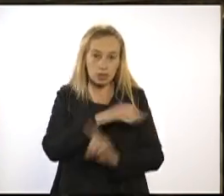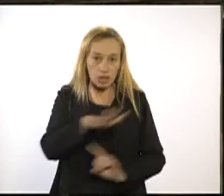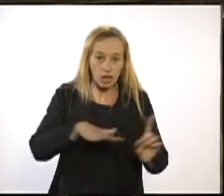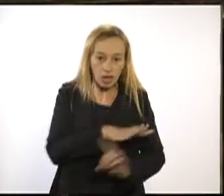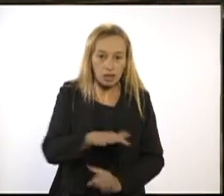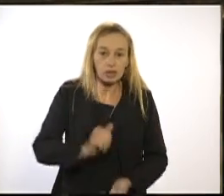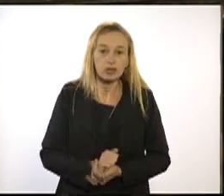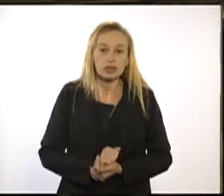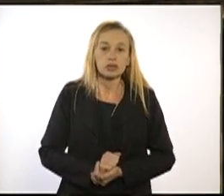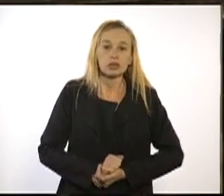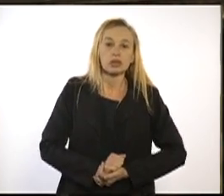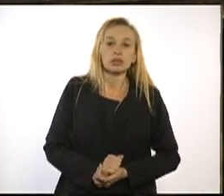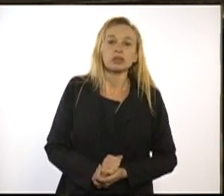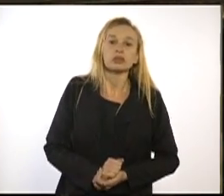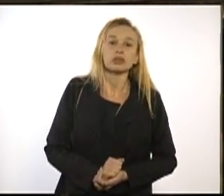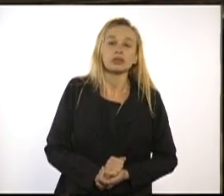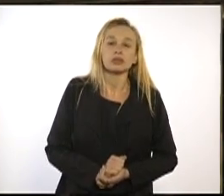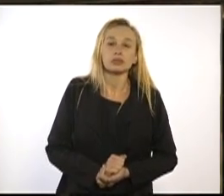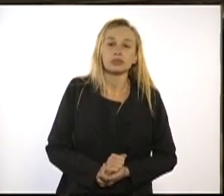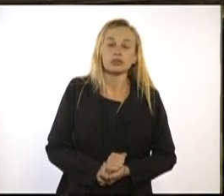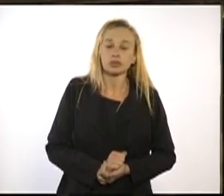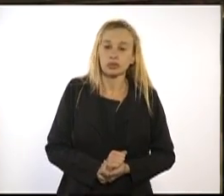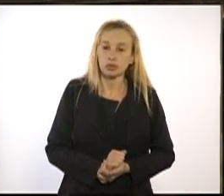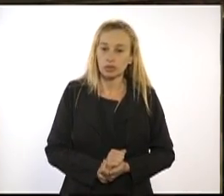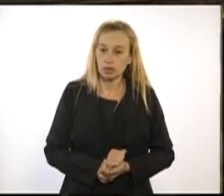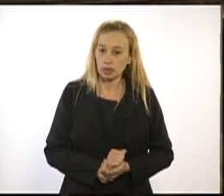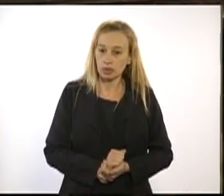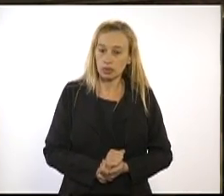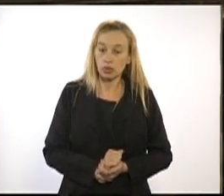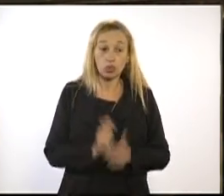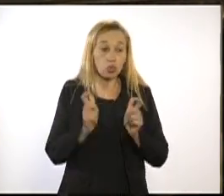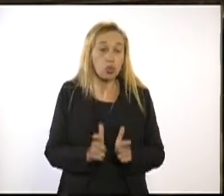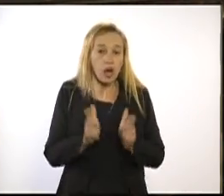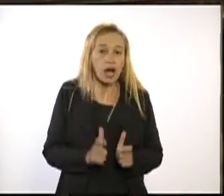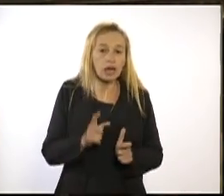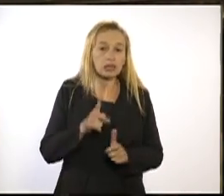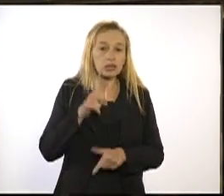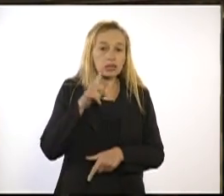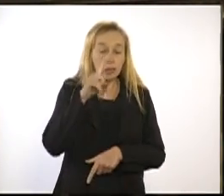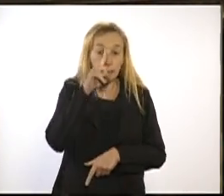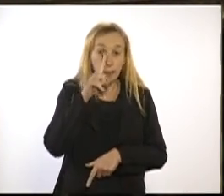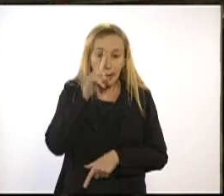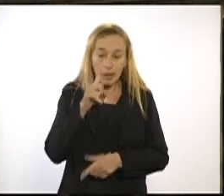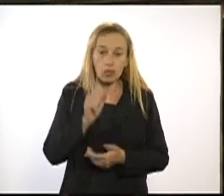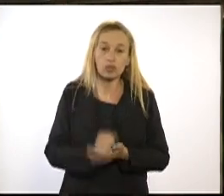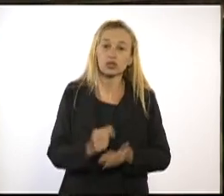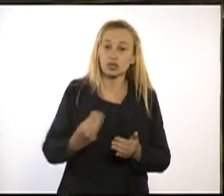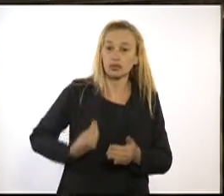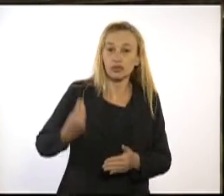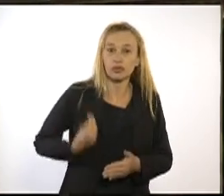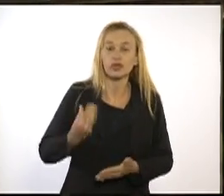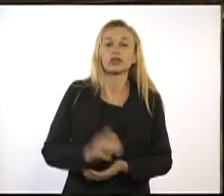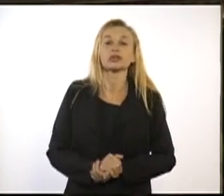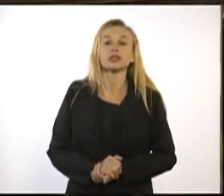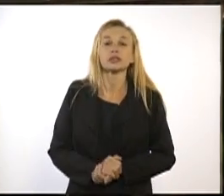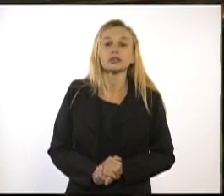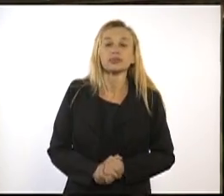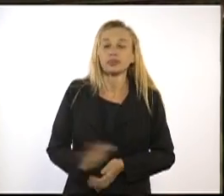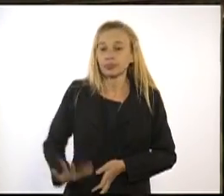por IDH baixo ou por serem áreas de alta vulnerabilidade, como são os